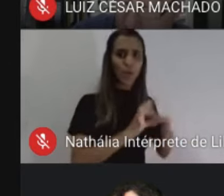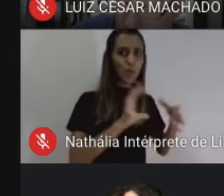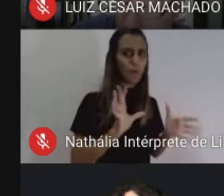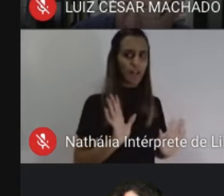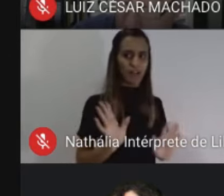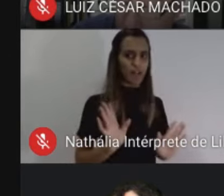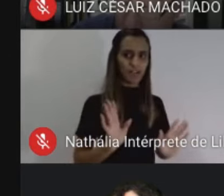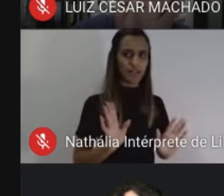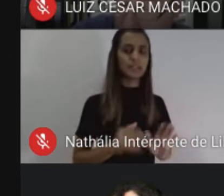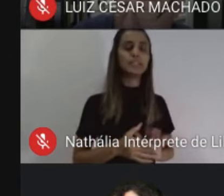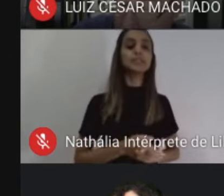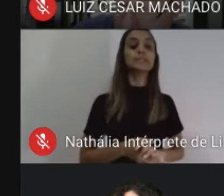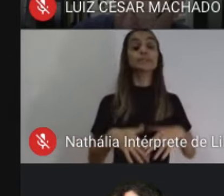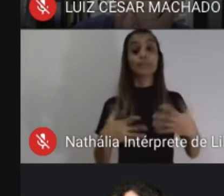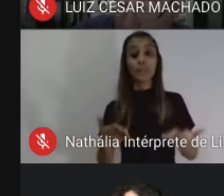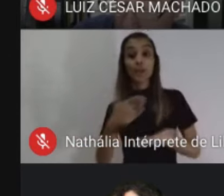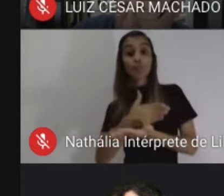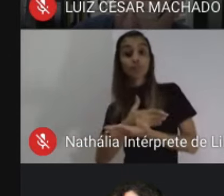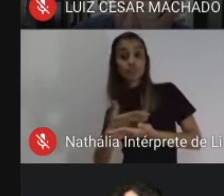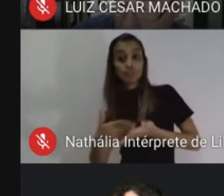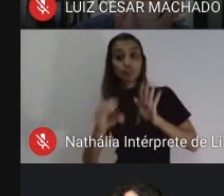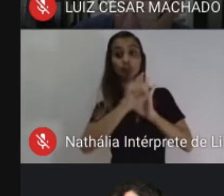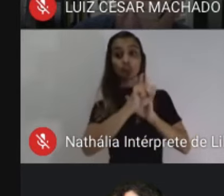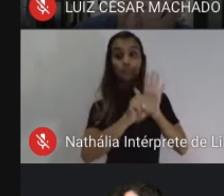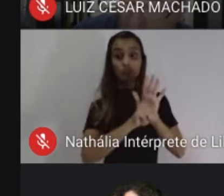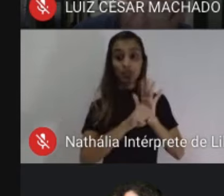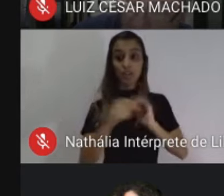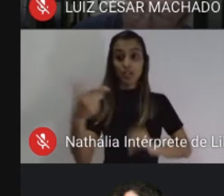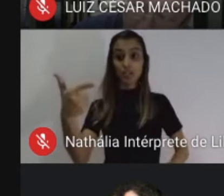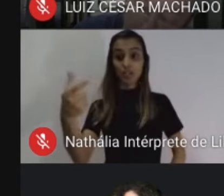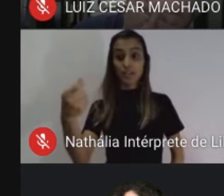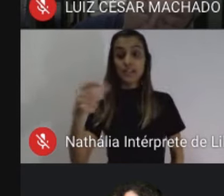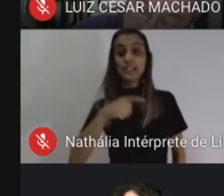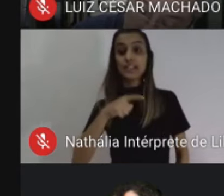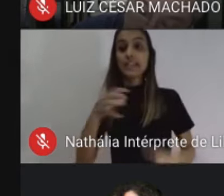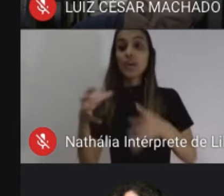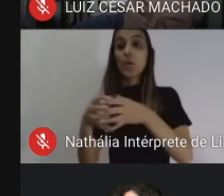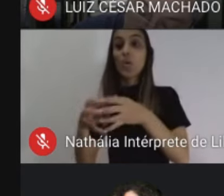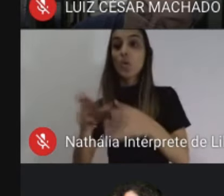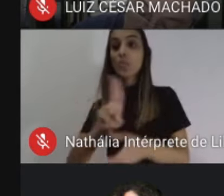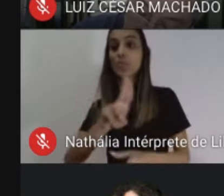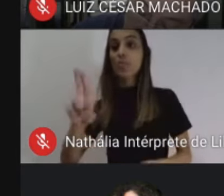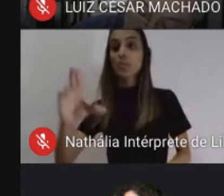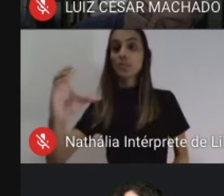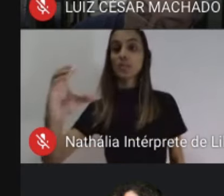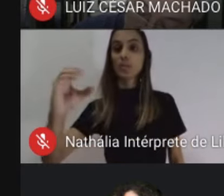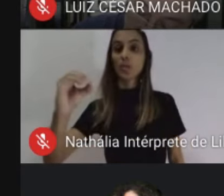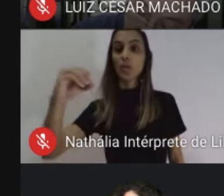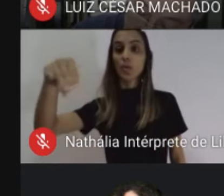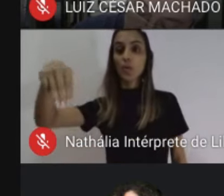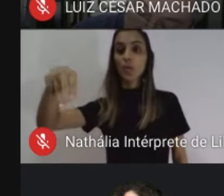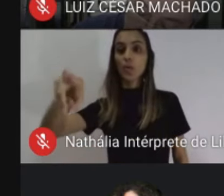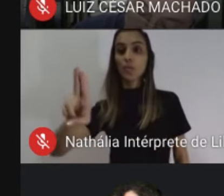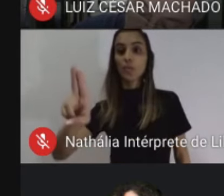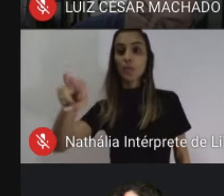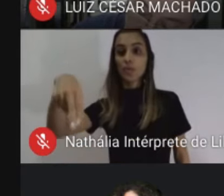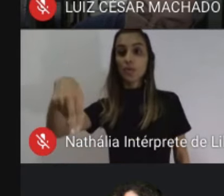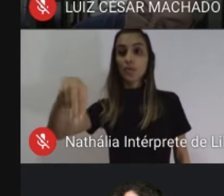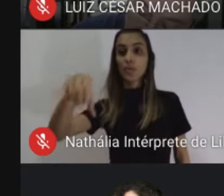No começo do século XX, você vai ter os comunistas que, por se apresentarem com uma organização internacional, a